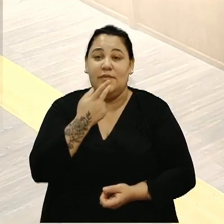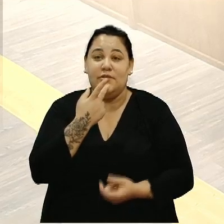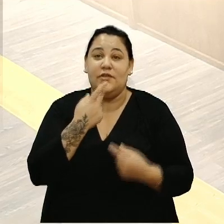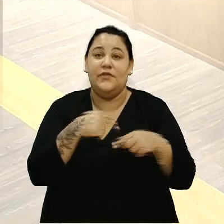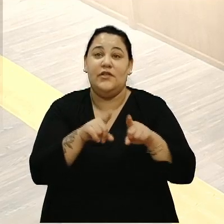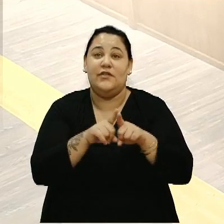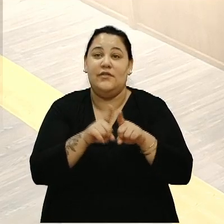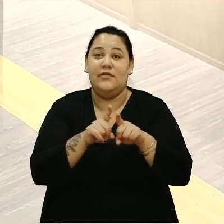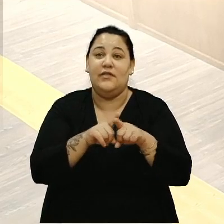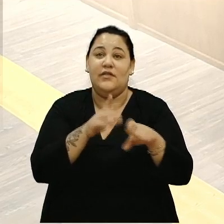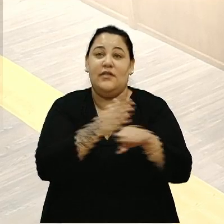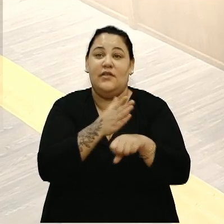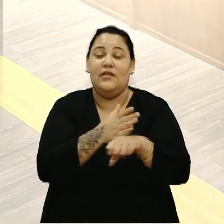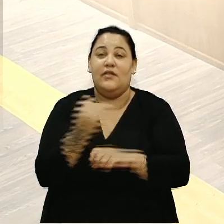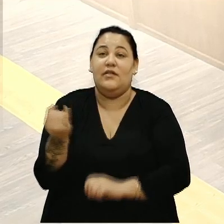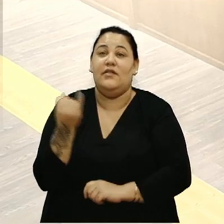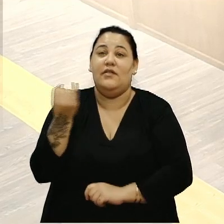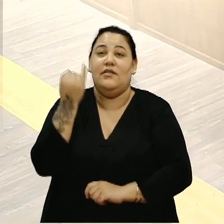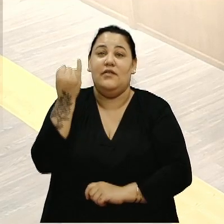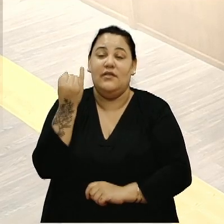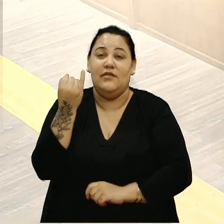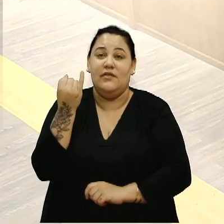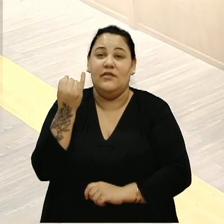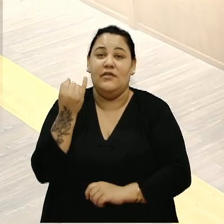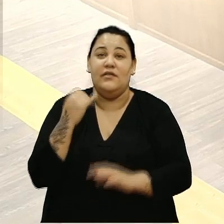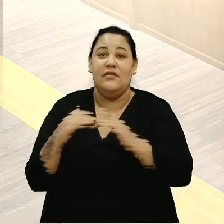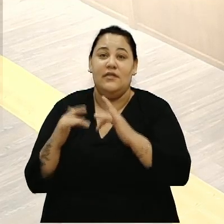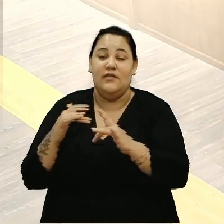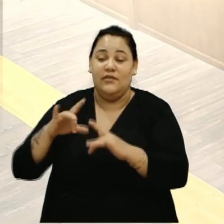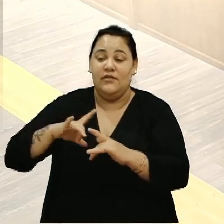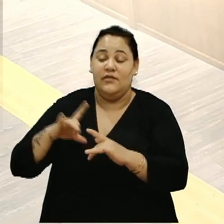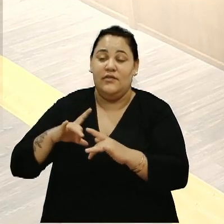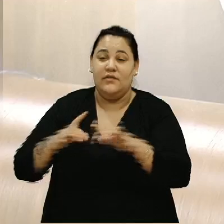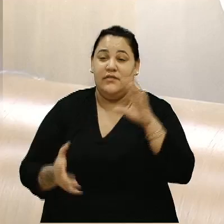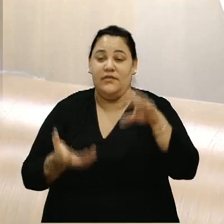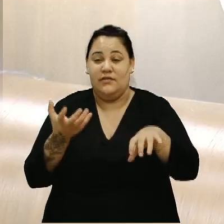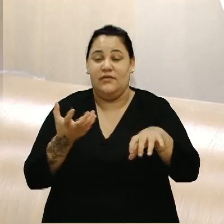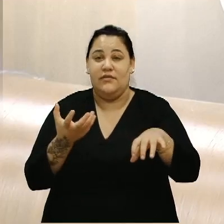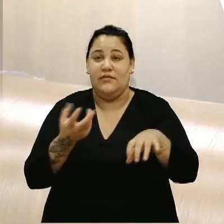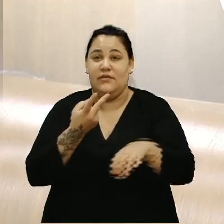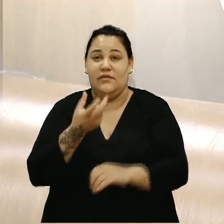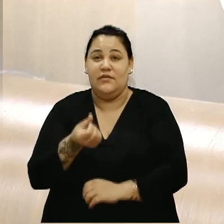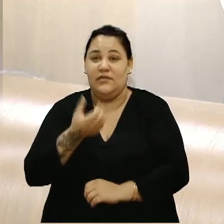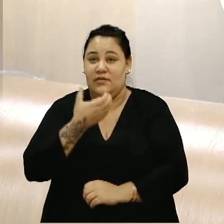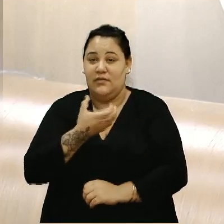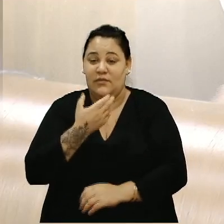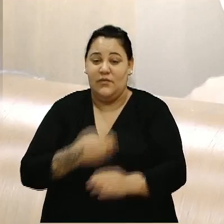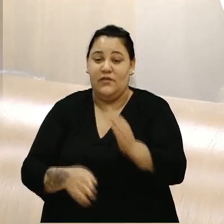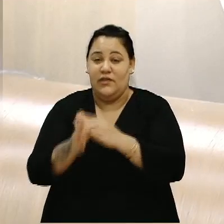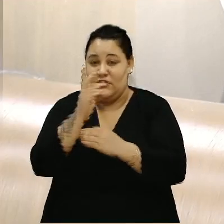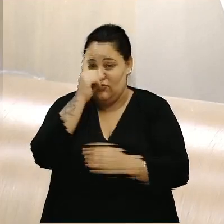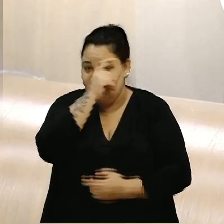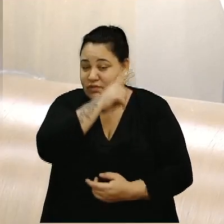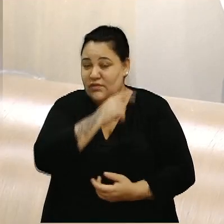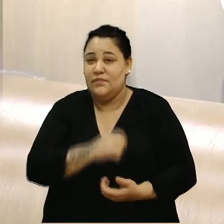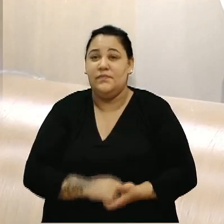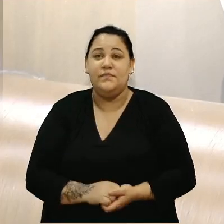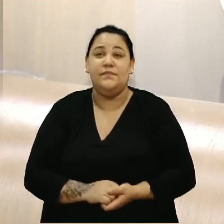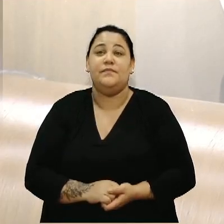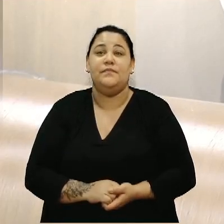do envolvimento, quando estivemos em Brasília, dia 26 de dezembro, uma viagem até meia difícil, mas